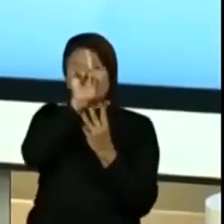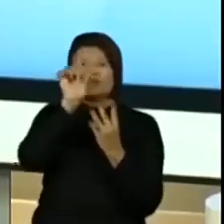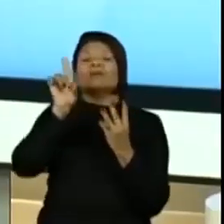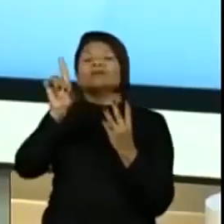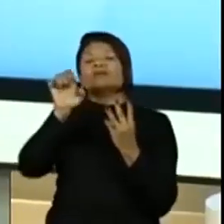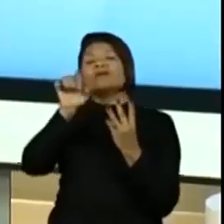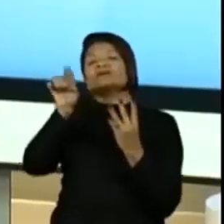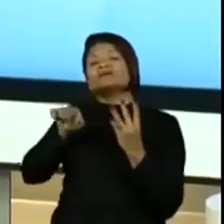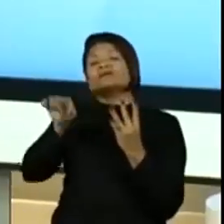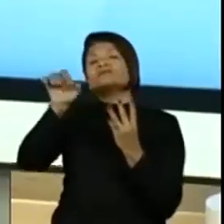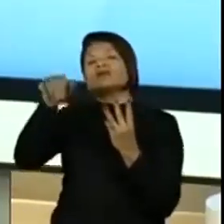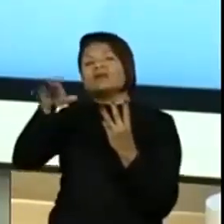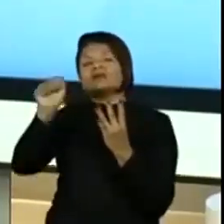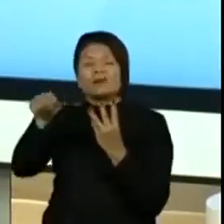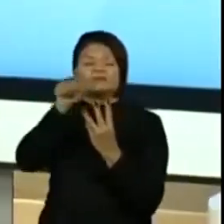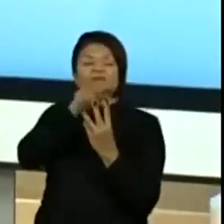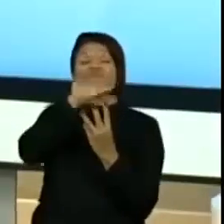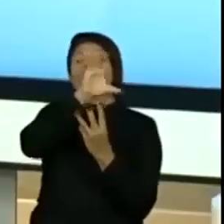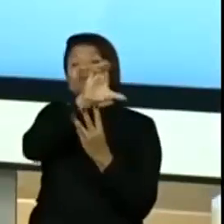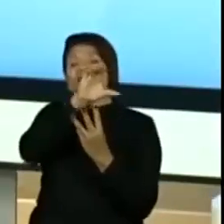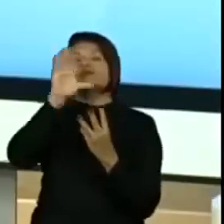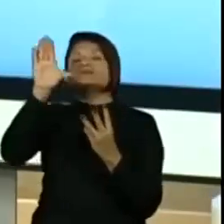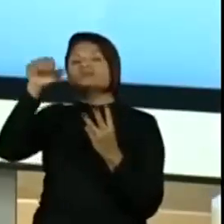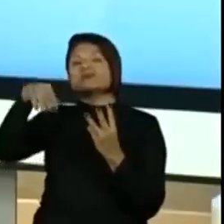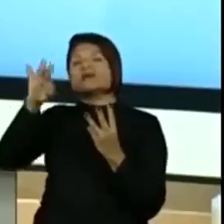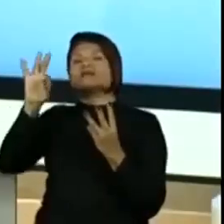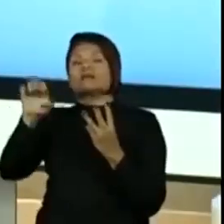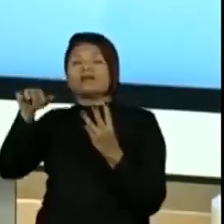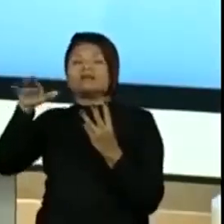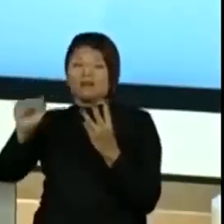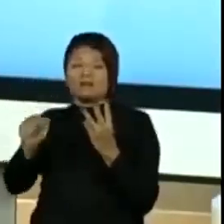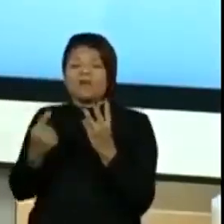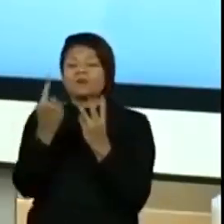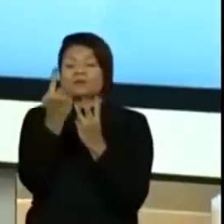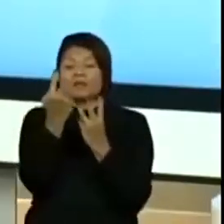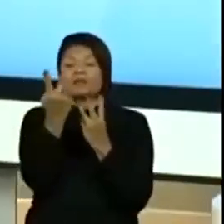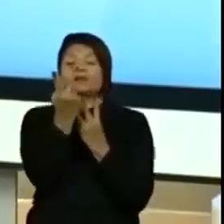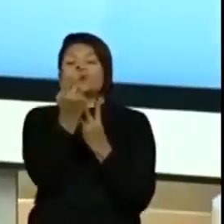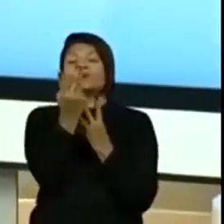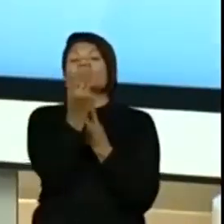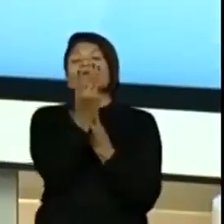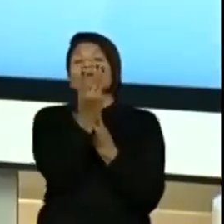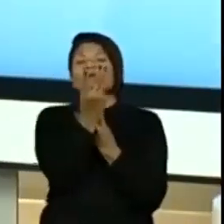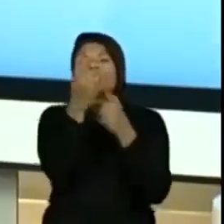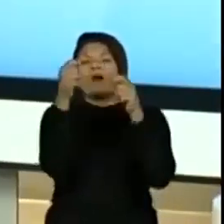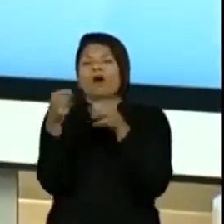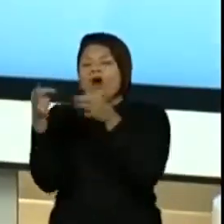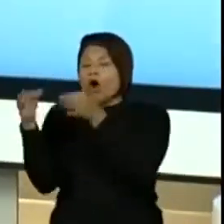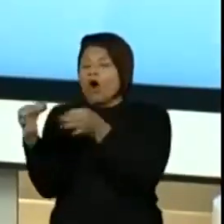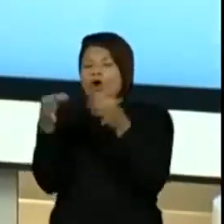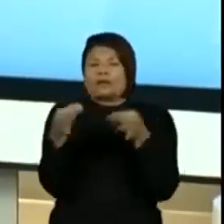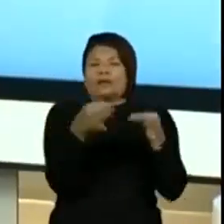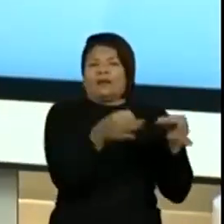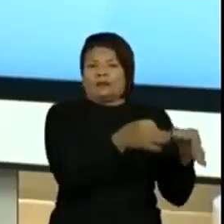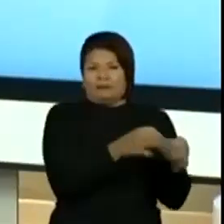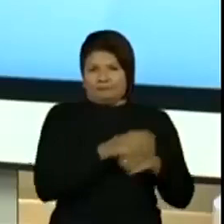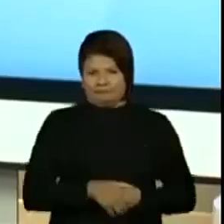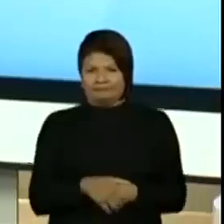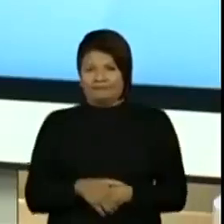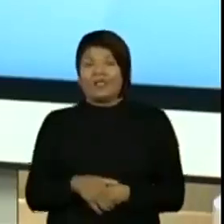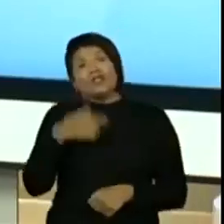agora? Novamente, eu volto, repetir unidade,